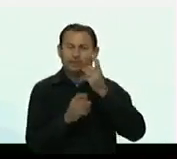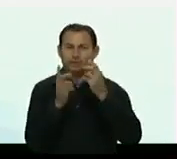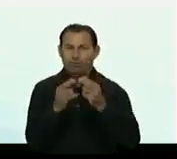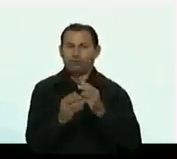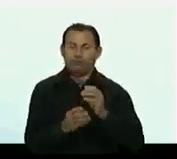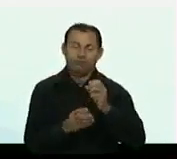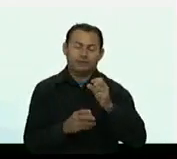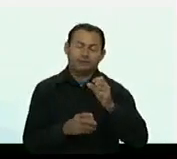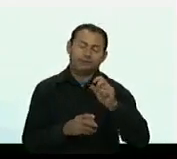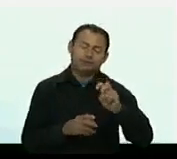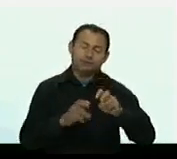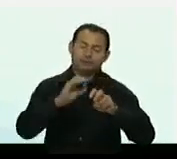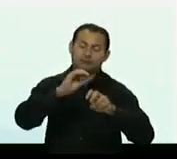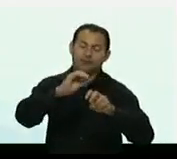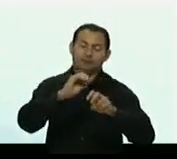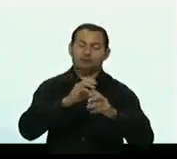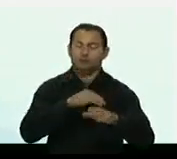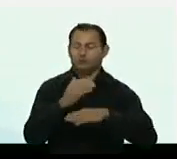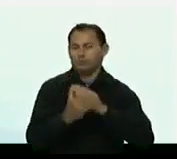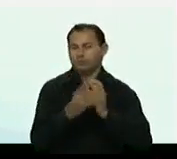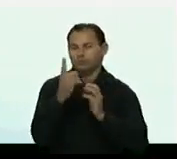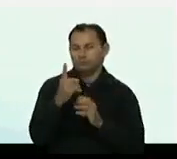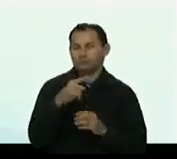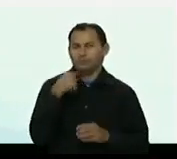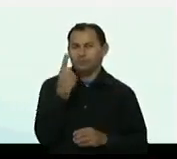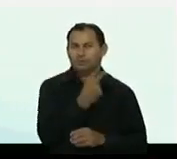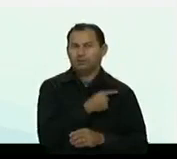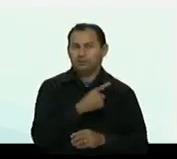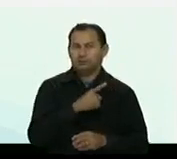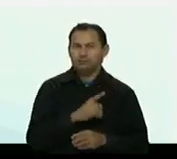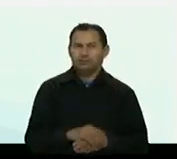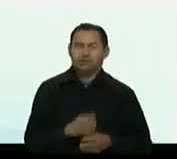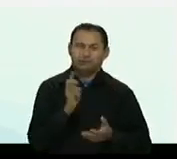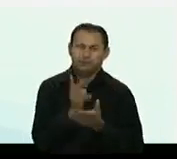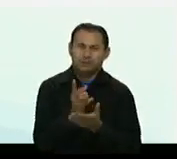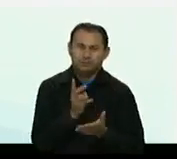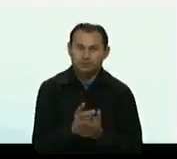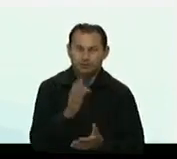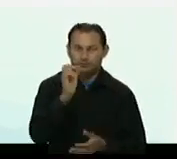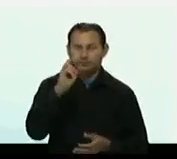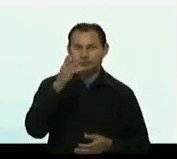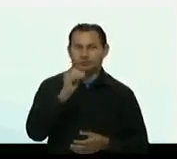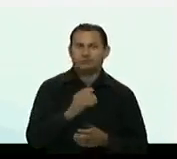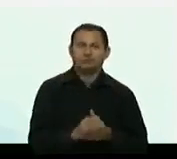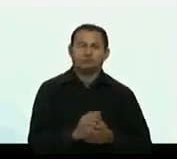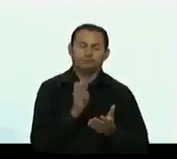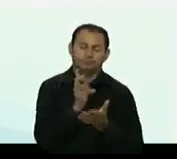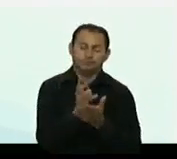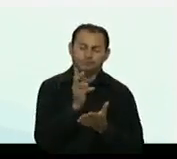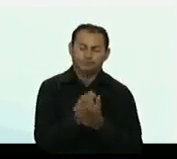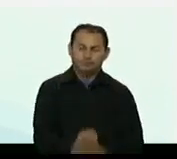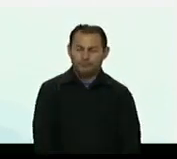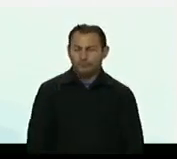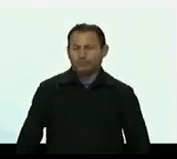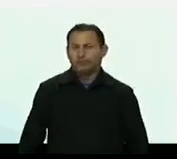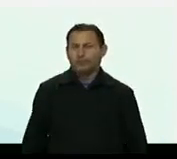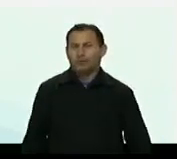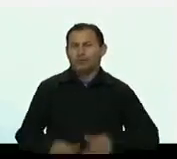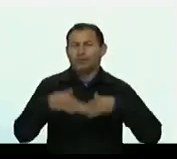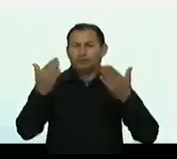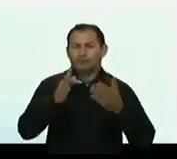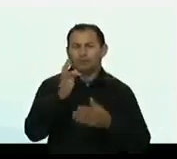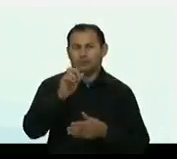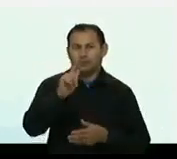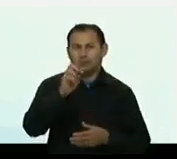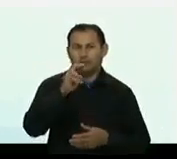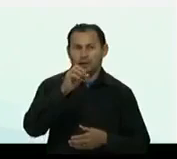igual a 1. Certo? Nós teremos, então, sempre uma função constante. Quando o grau é